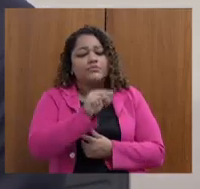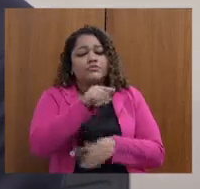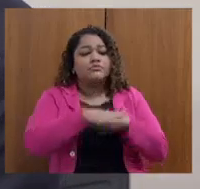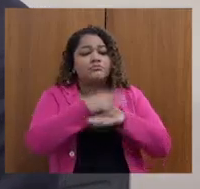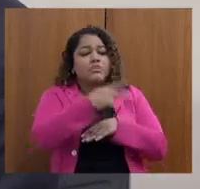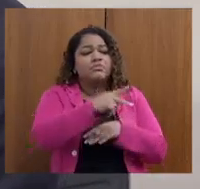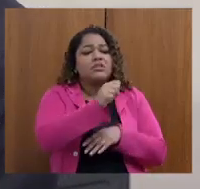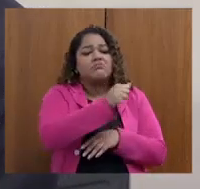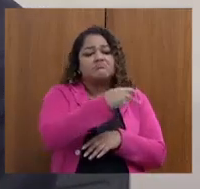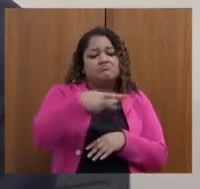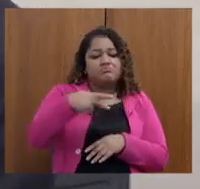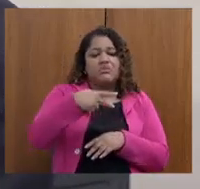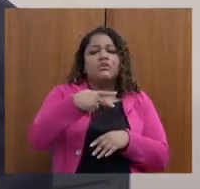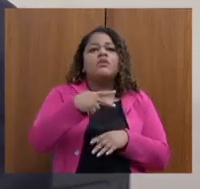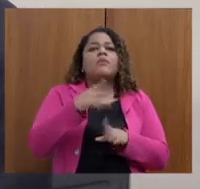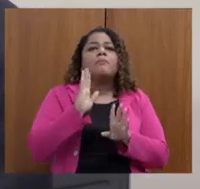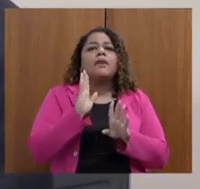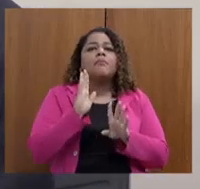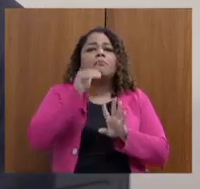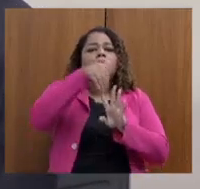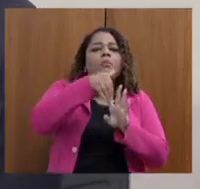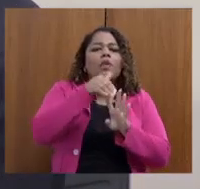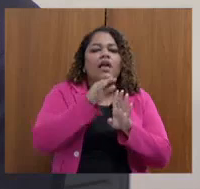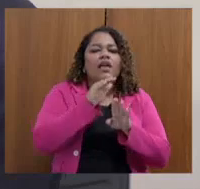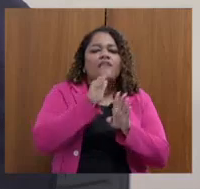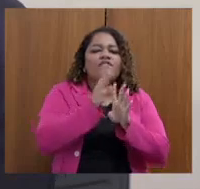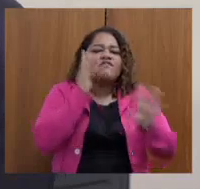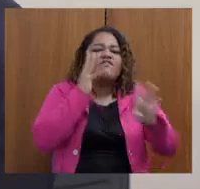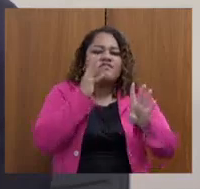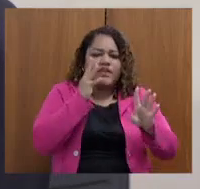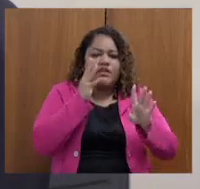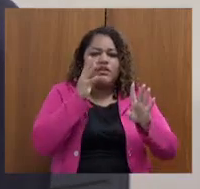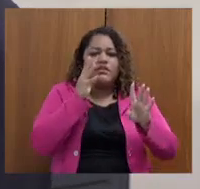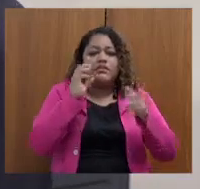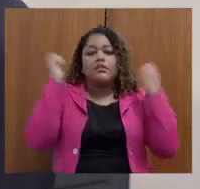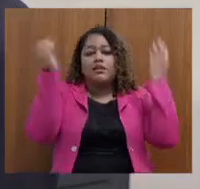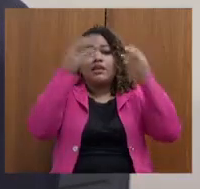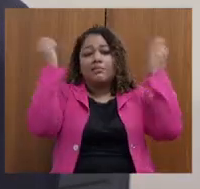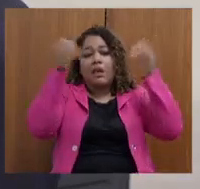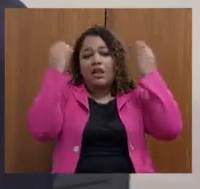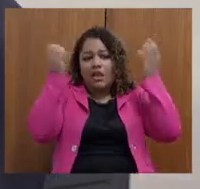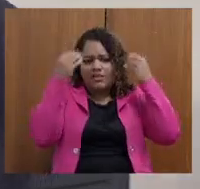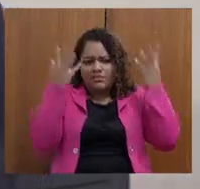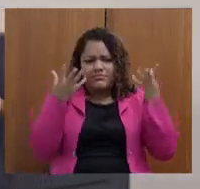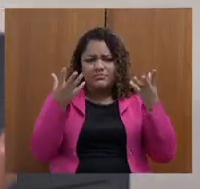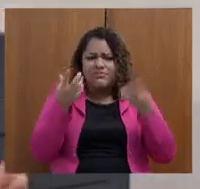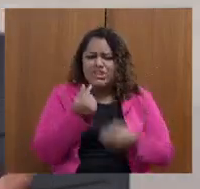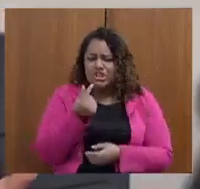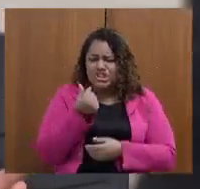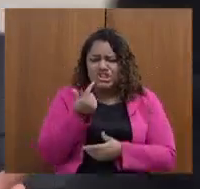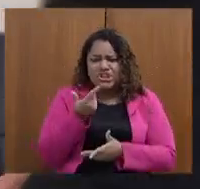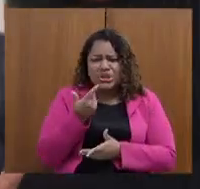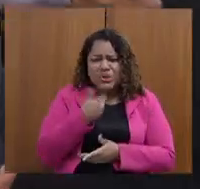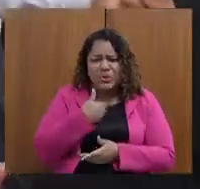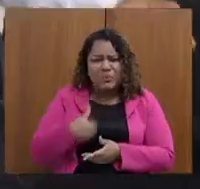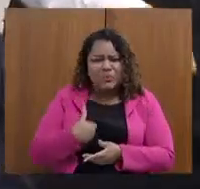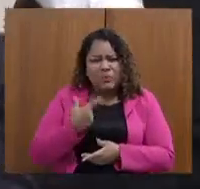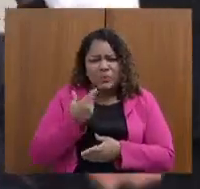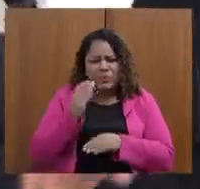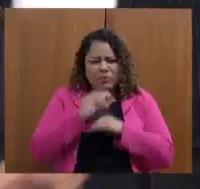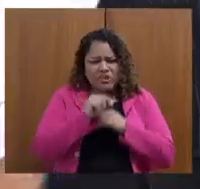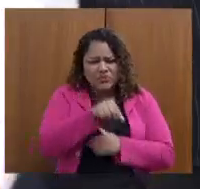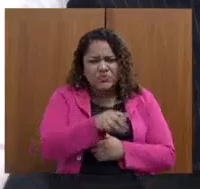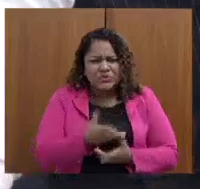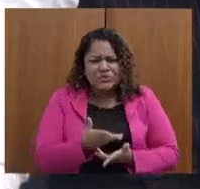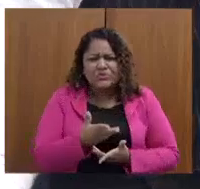Free lá na balada dinheiro público para isso não pode né gente é um absurdo né então